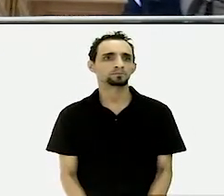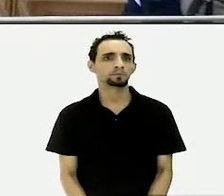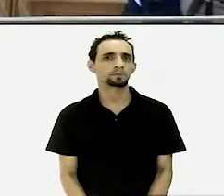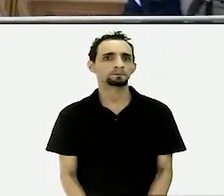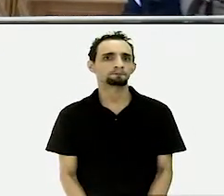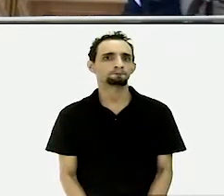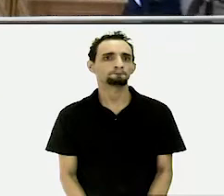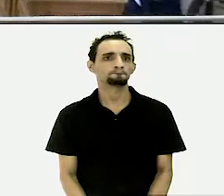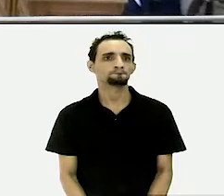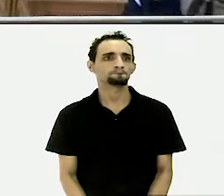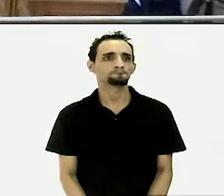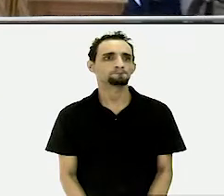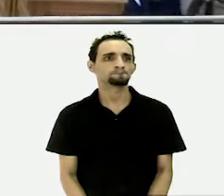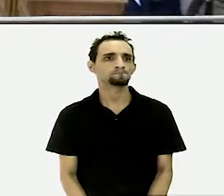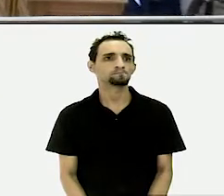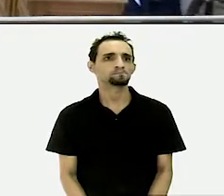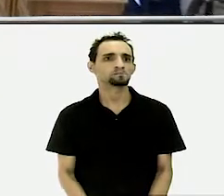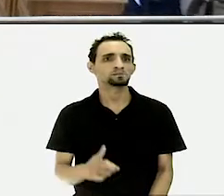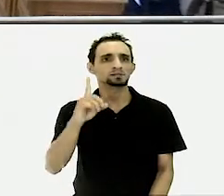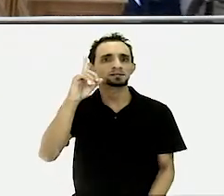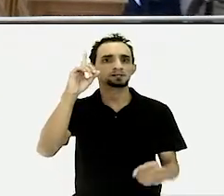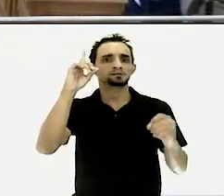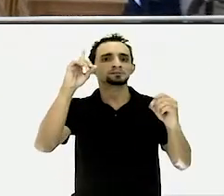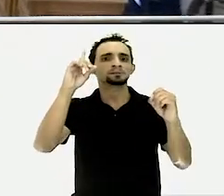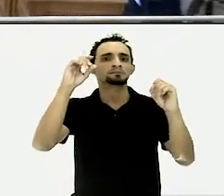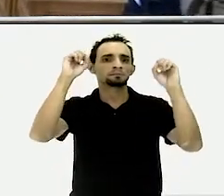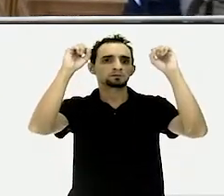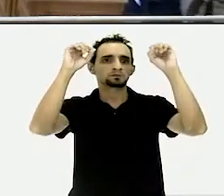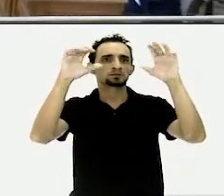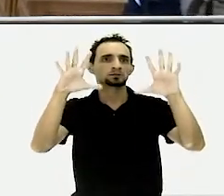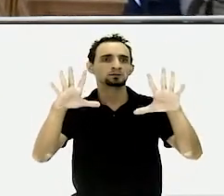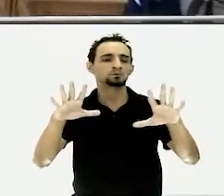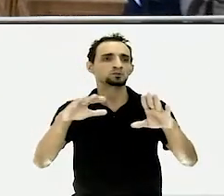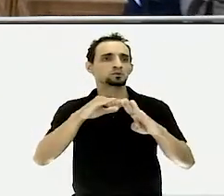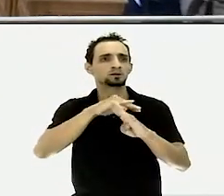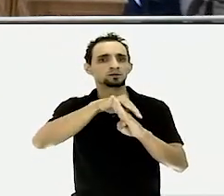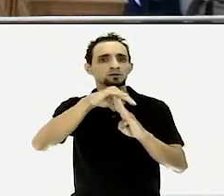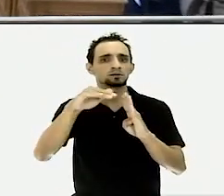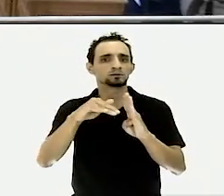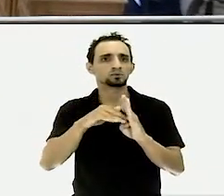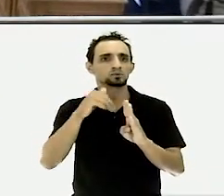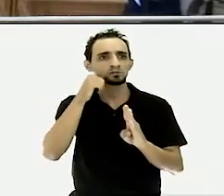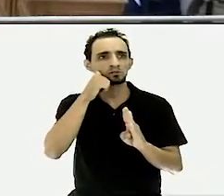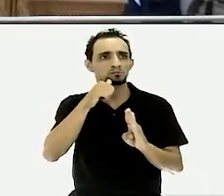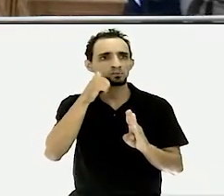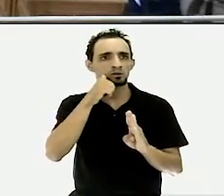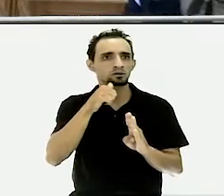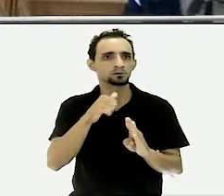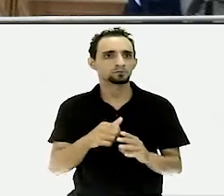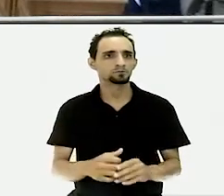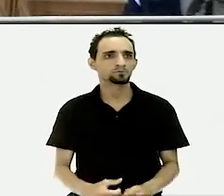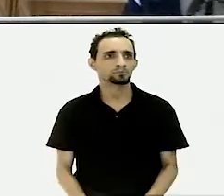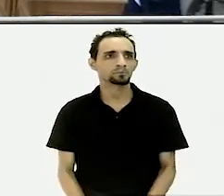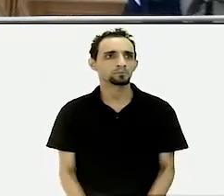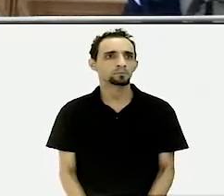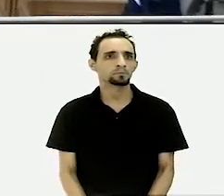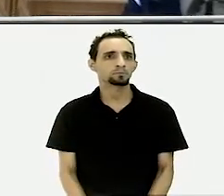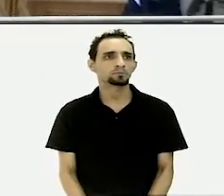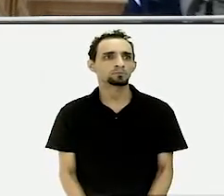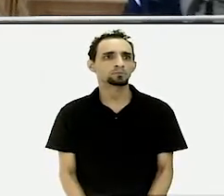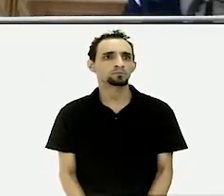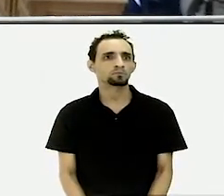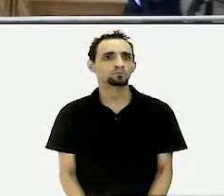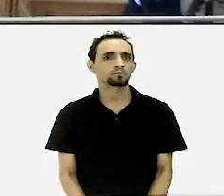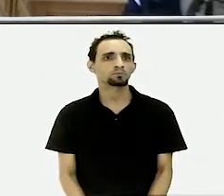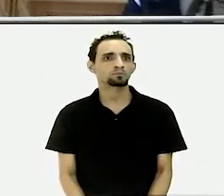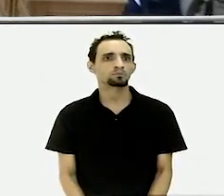autoridade. Né? Importante também, eu gostaria de, agora aqui numa parte, fazer uma colocação, que os